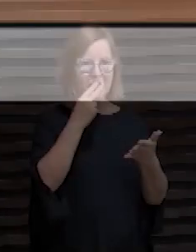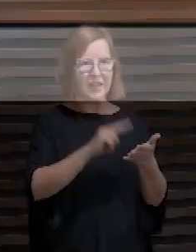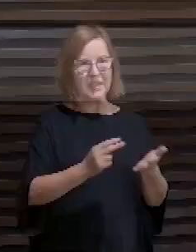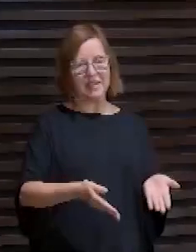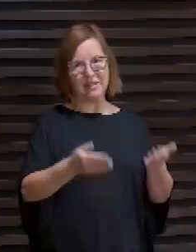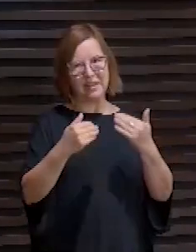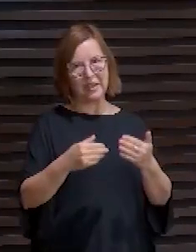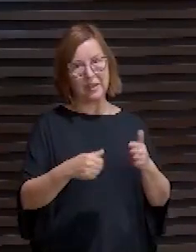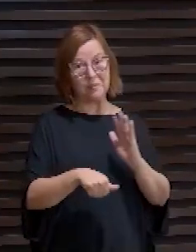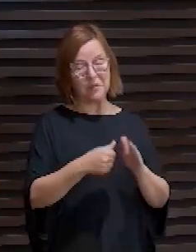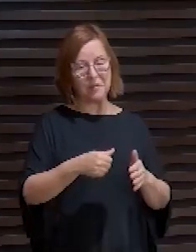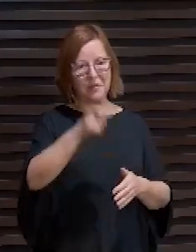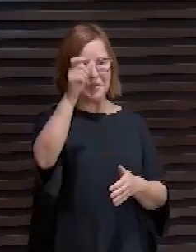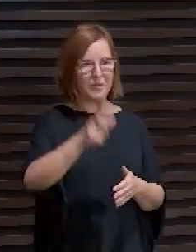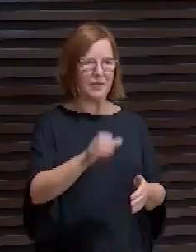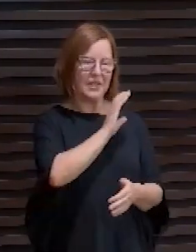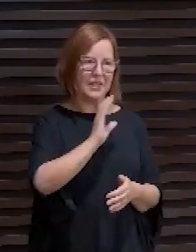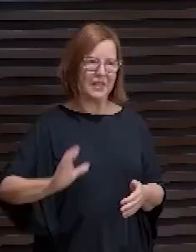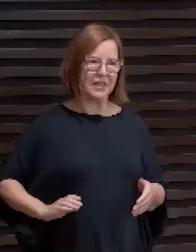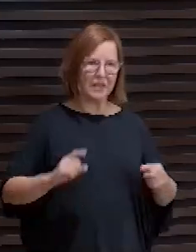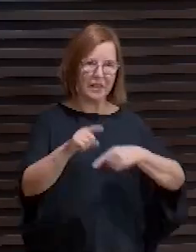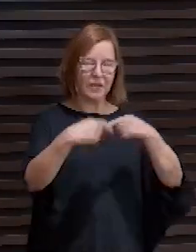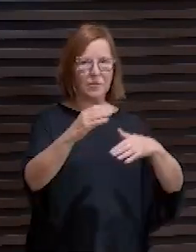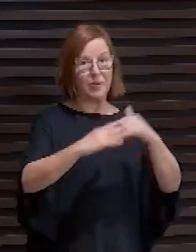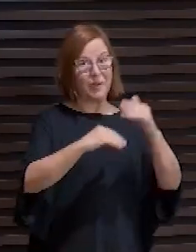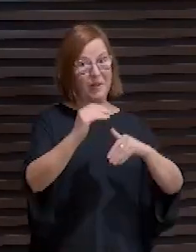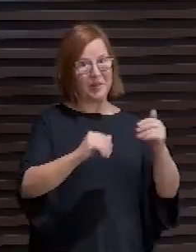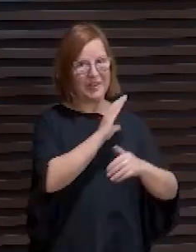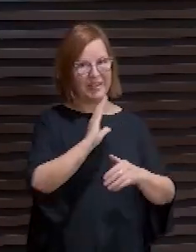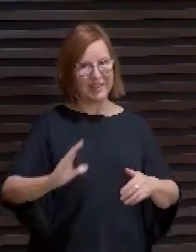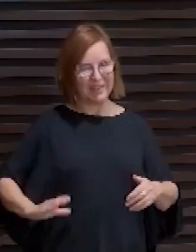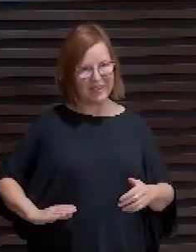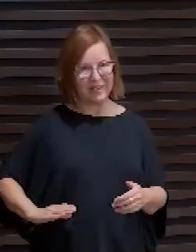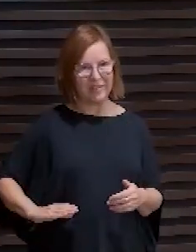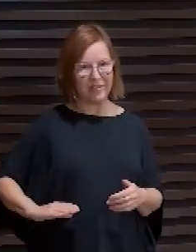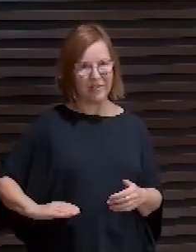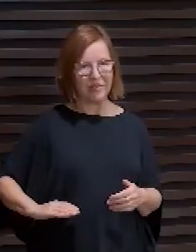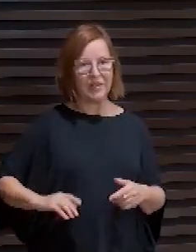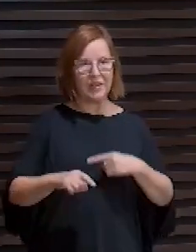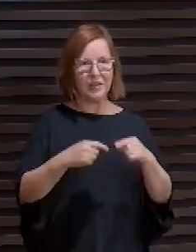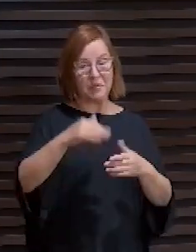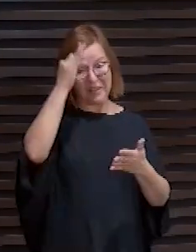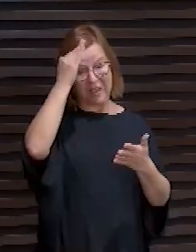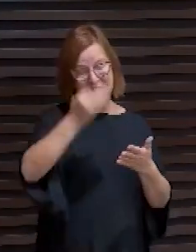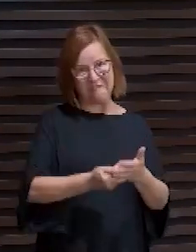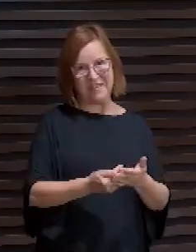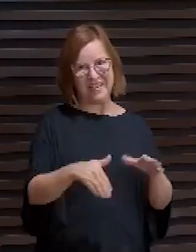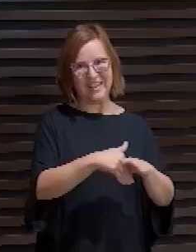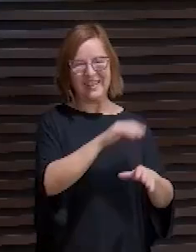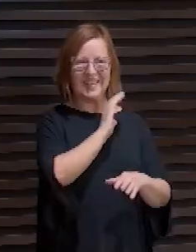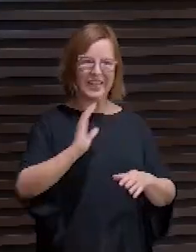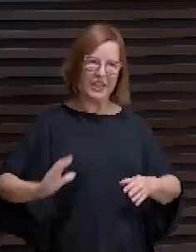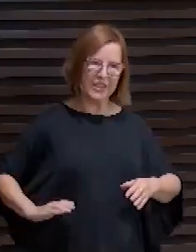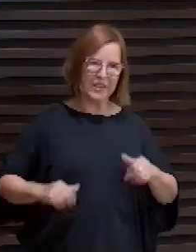primeiro a pessoa de Cristo, depois a obra de Cristo e a caminhada de fé em Cristo. E